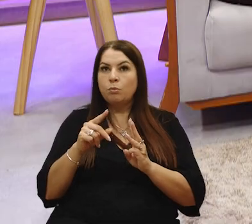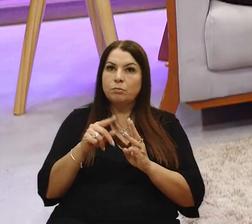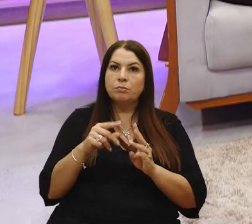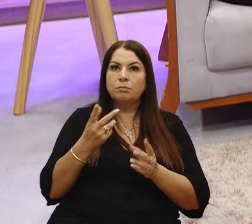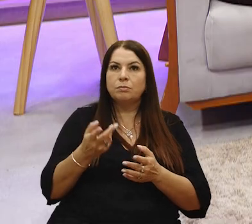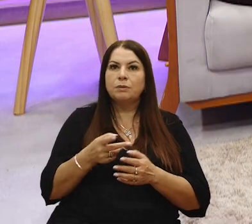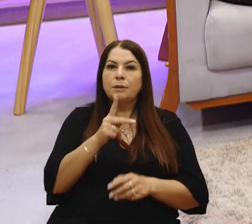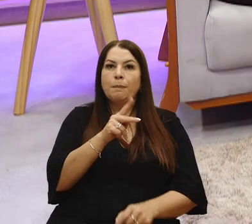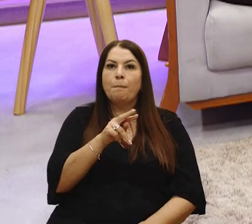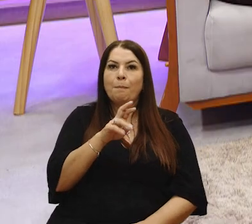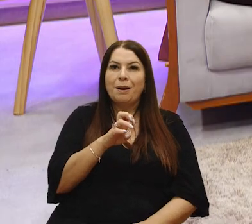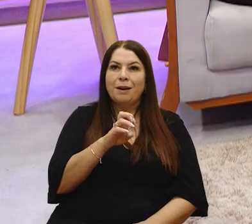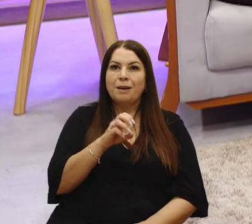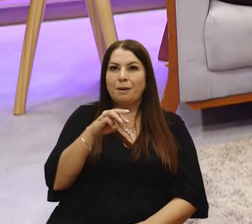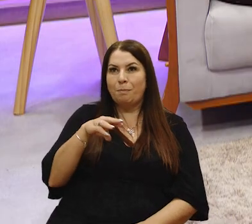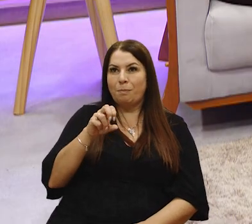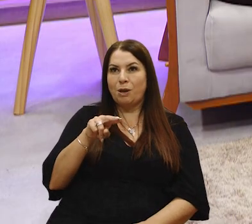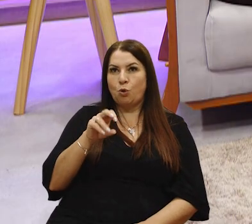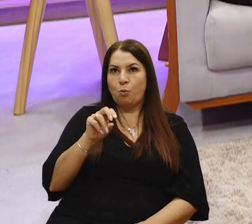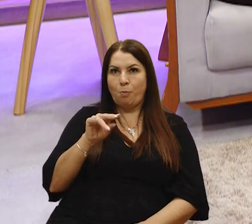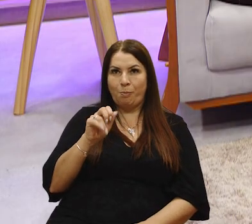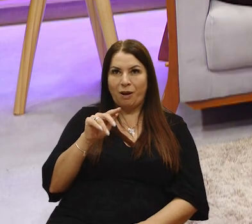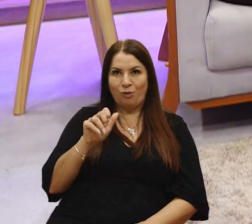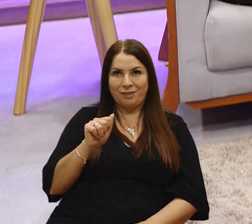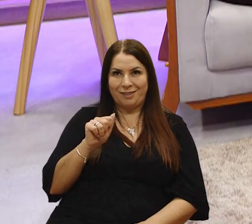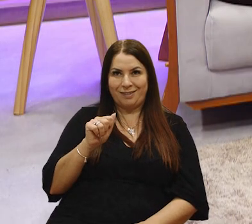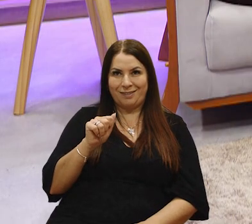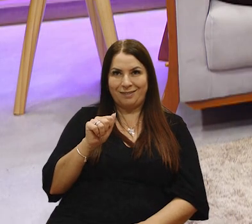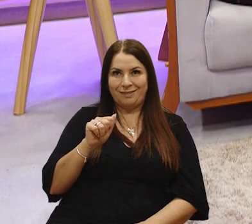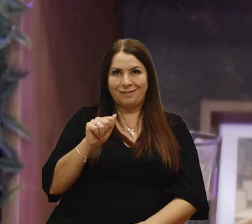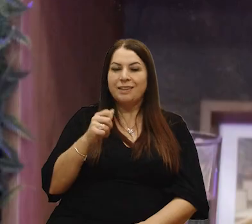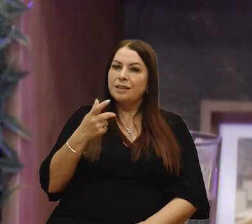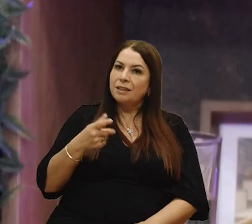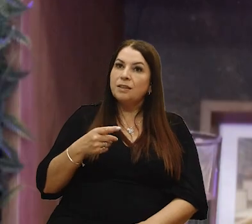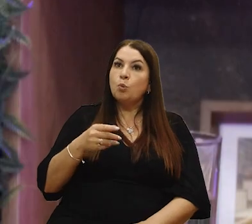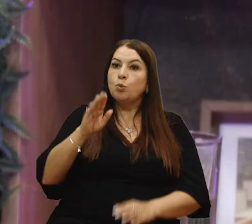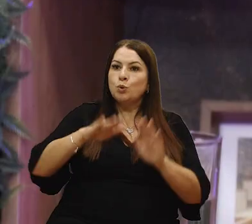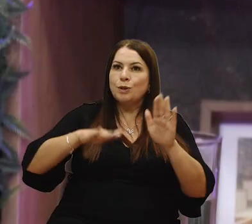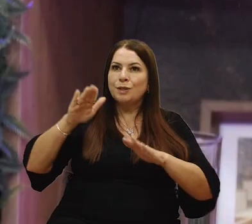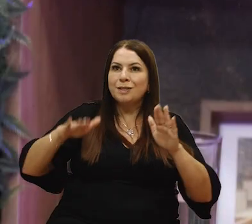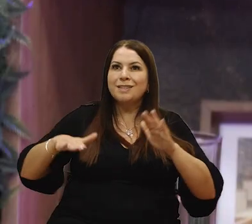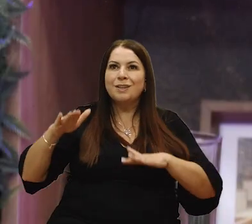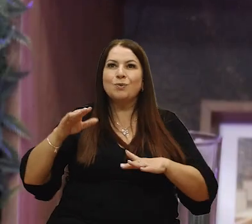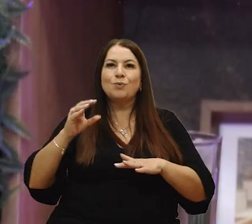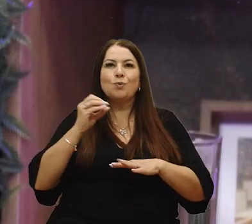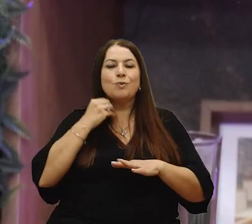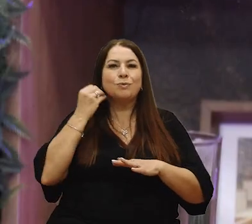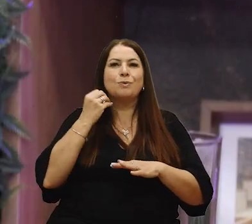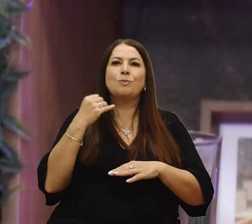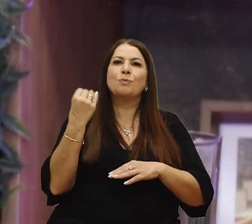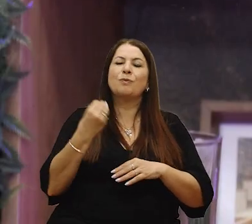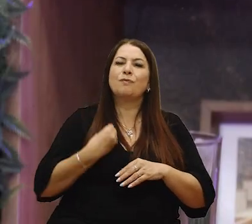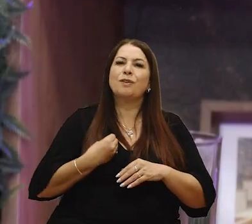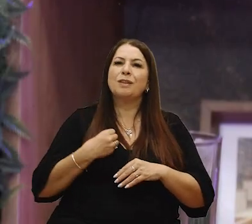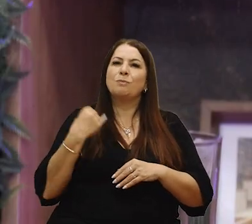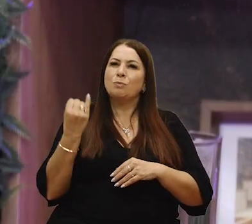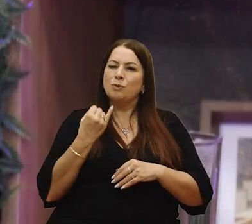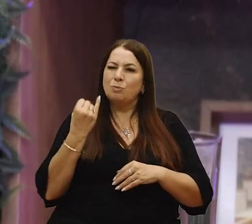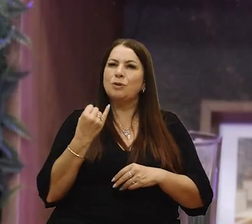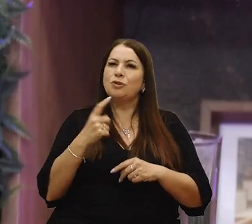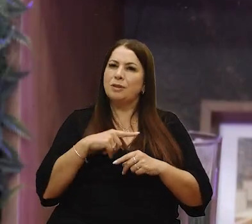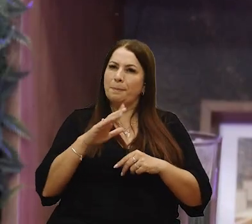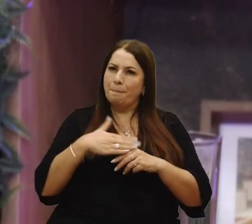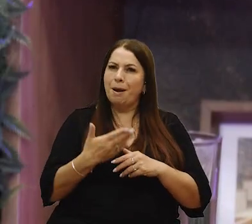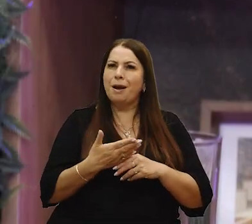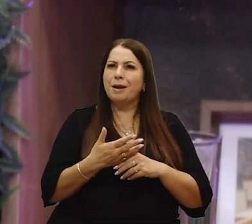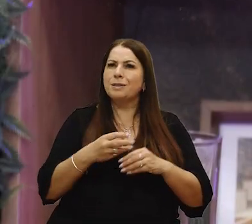da Clau, ou numa pré e menopausa mesmo, né? Então, normalmente essas oscilações hormonais, que são muito importantes na vida da